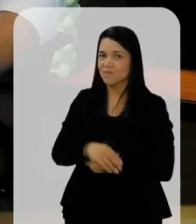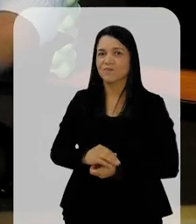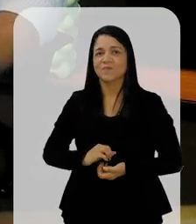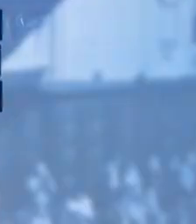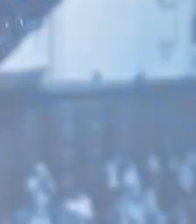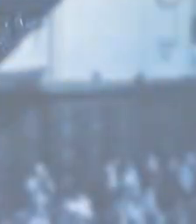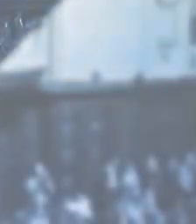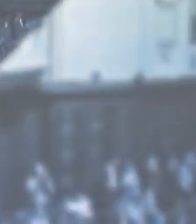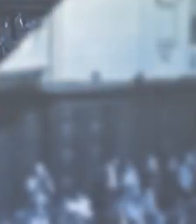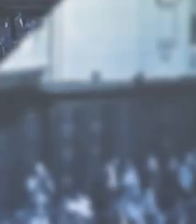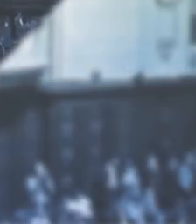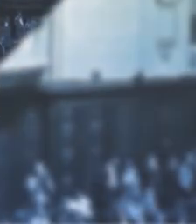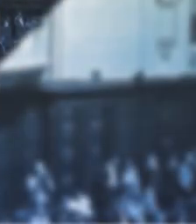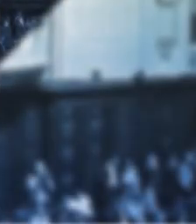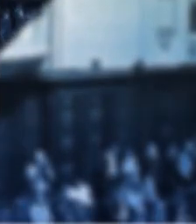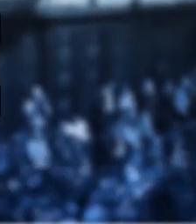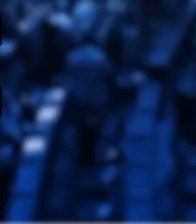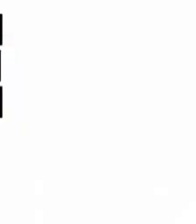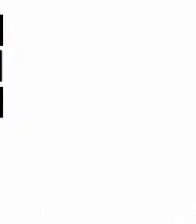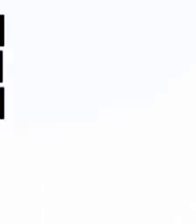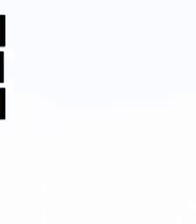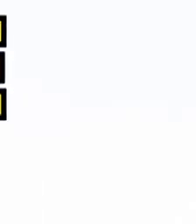é um minutinho só.